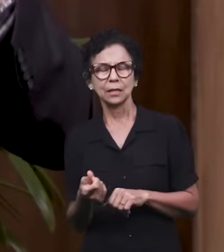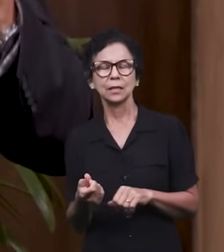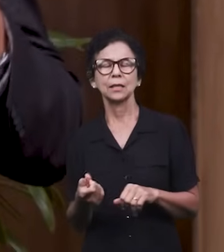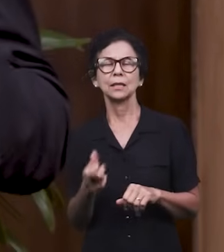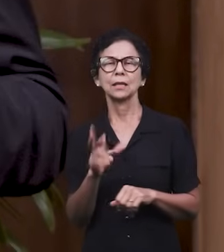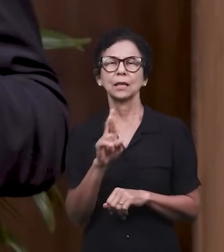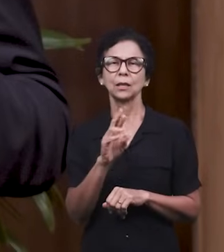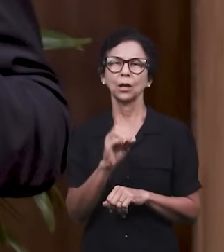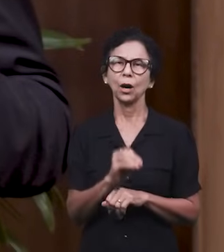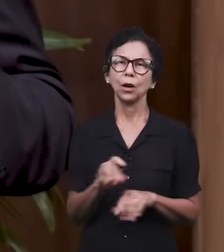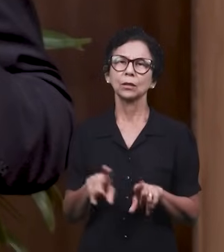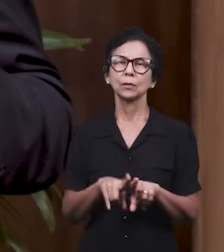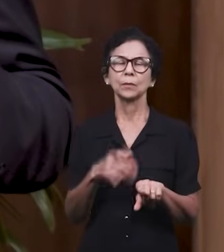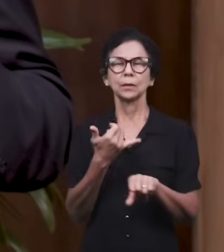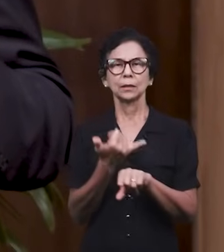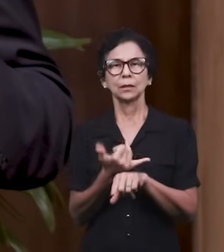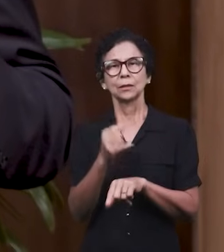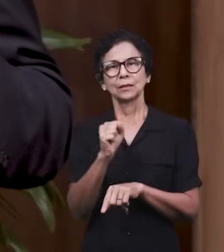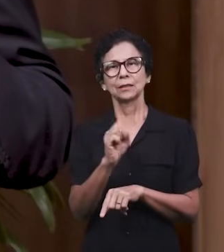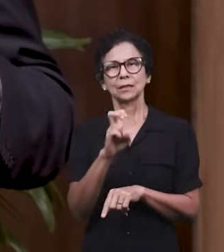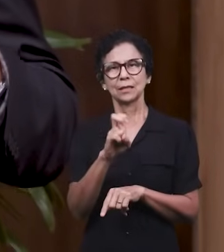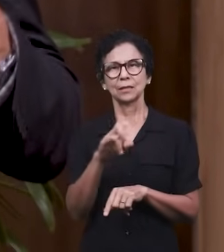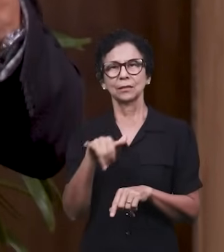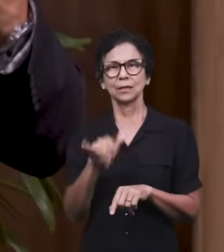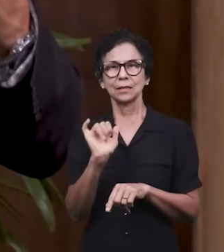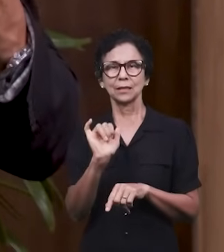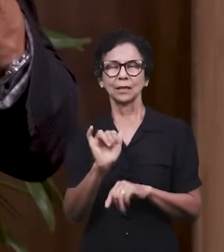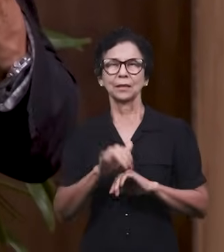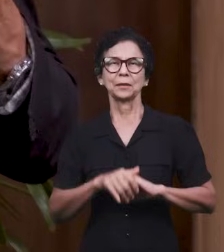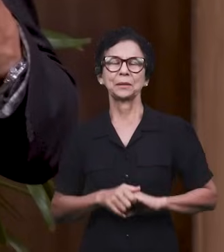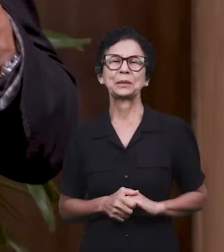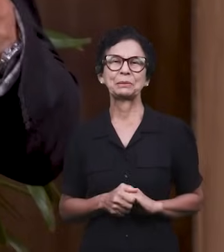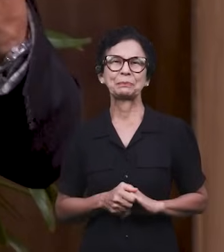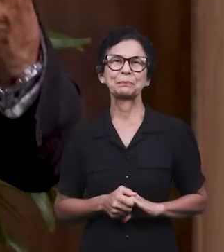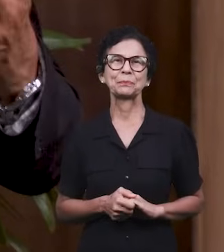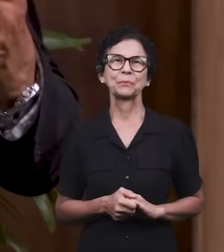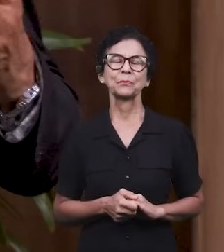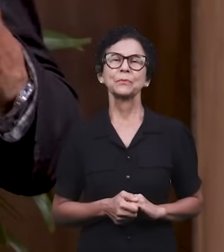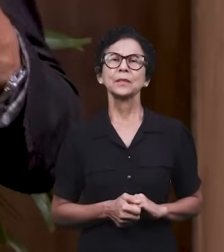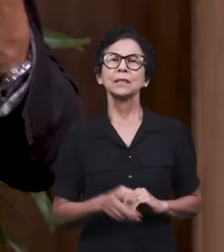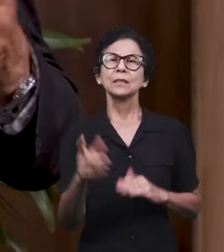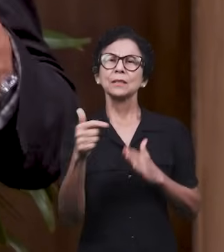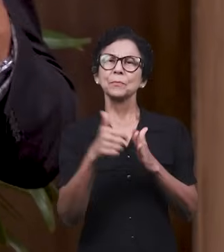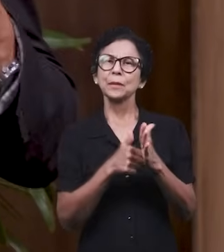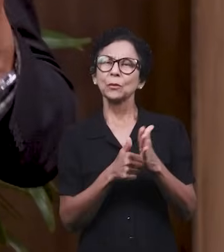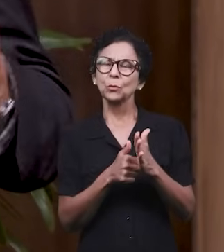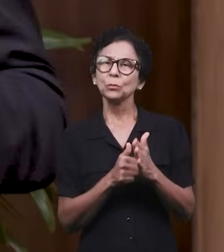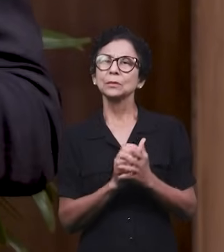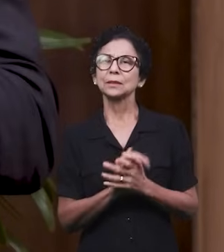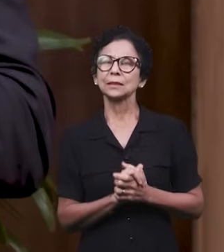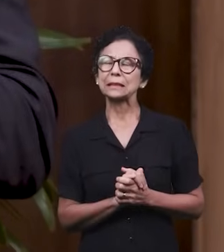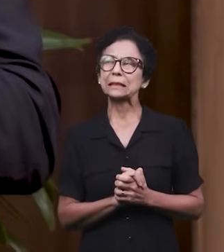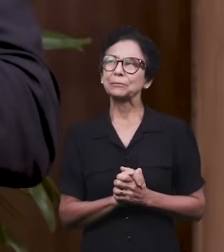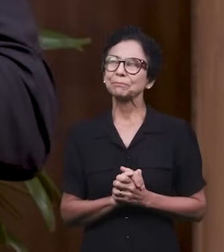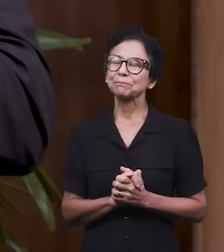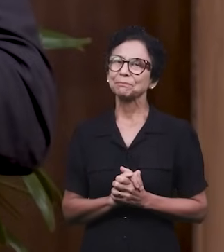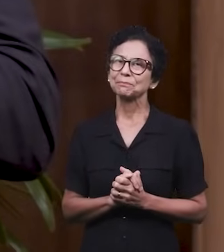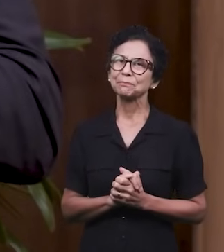Embratel e 85 Sky. Nas respostas às perguntas que normalmente são